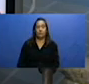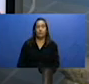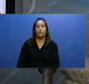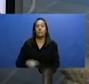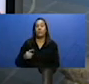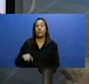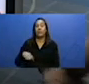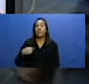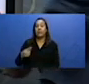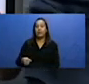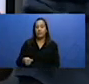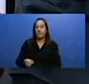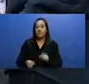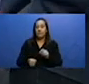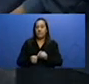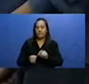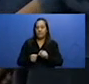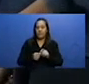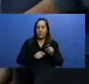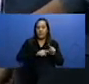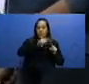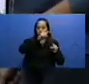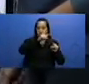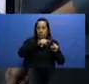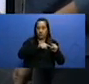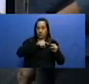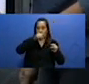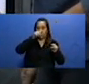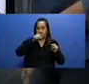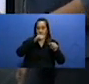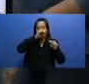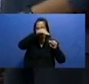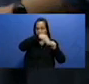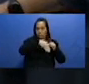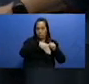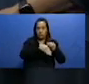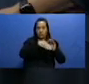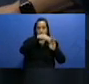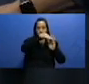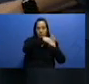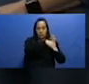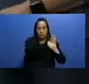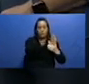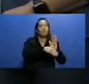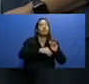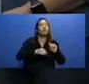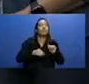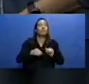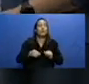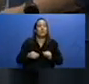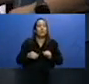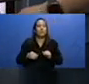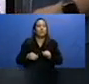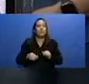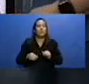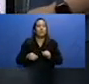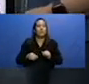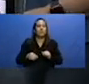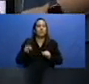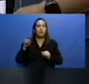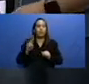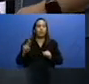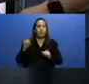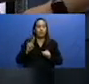Depois que o gráfico de vocês estiverem prontos, vai ficar mais fácil. Enquanto isso, nós vamos